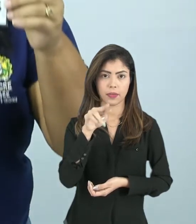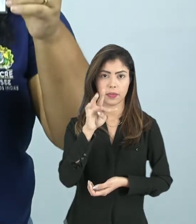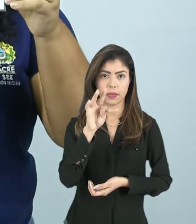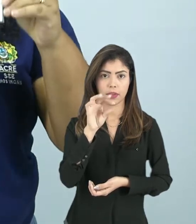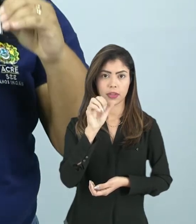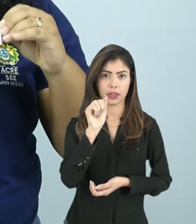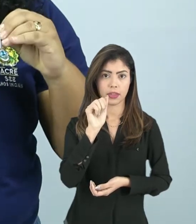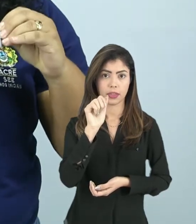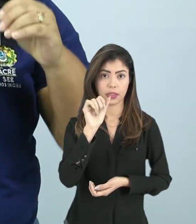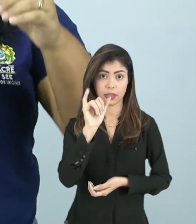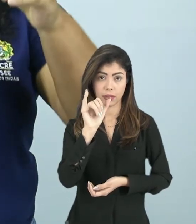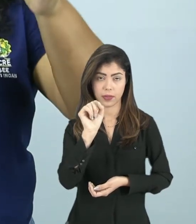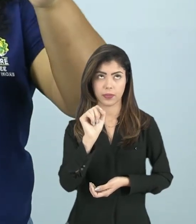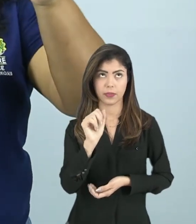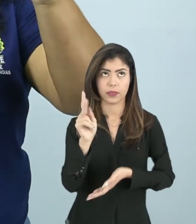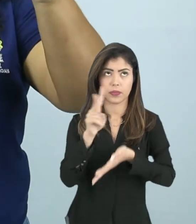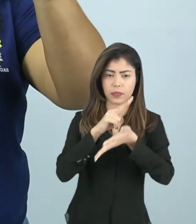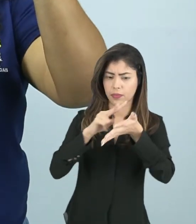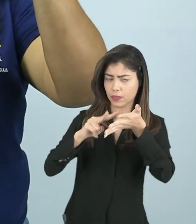Vamos fazer a leitura.